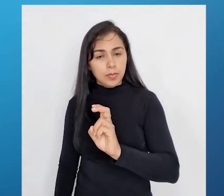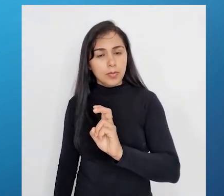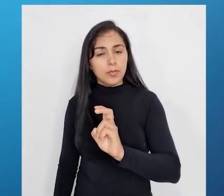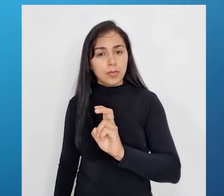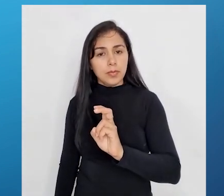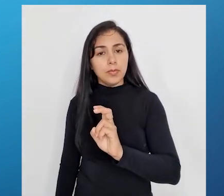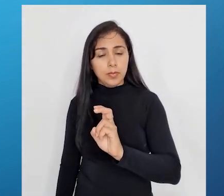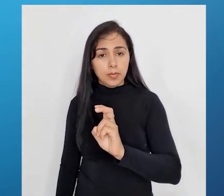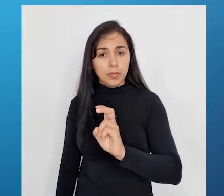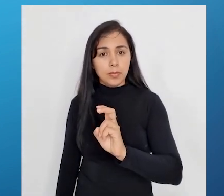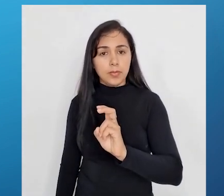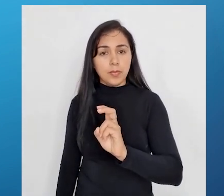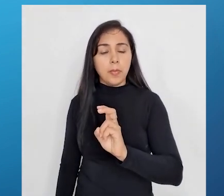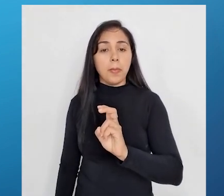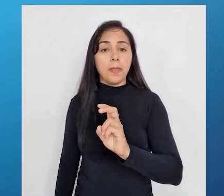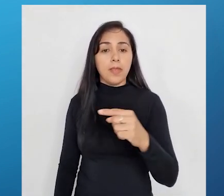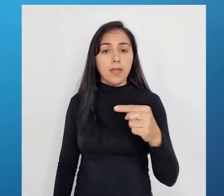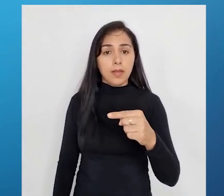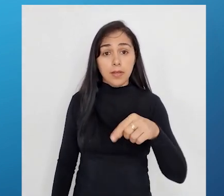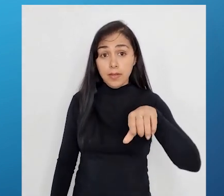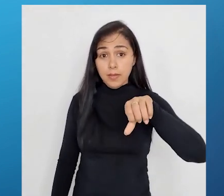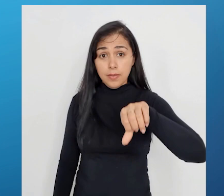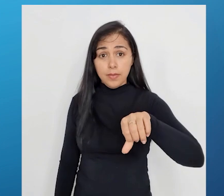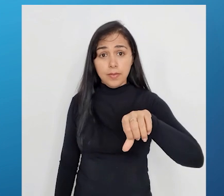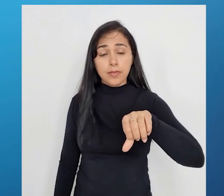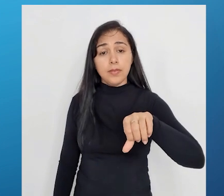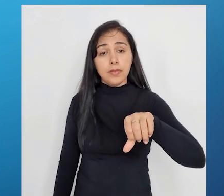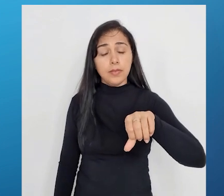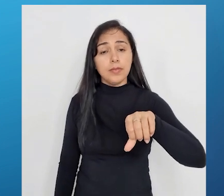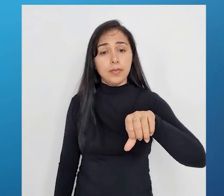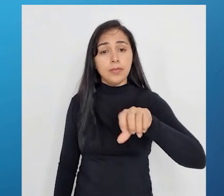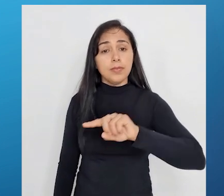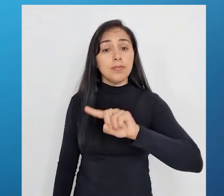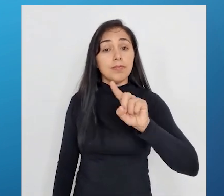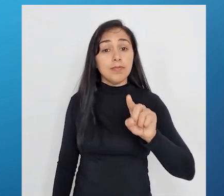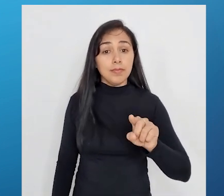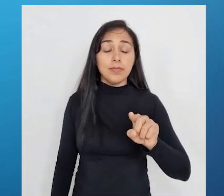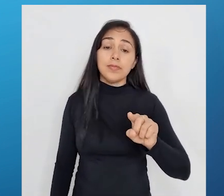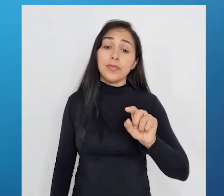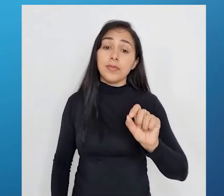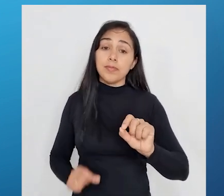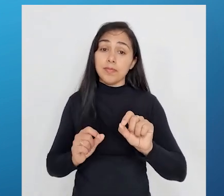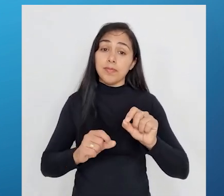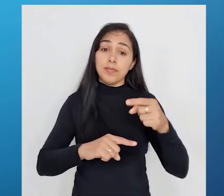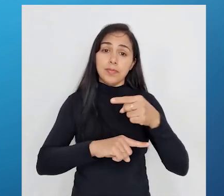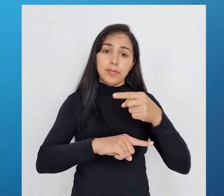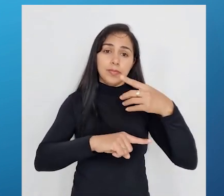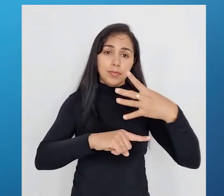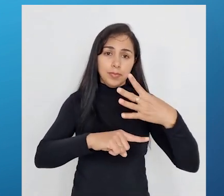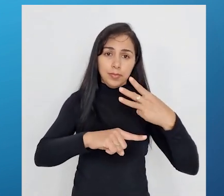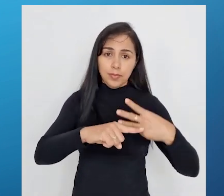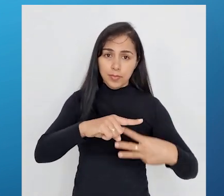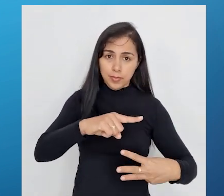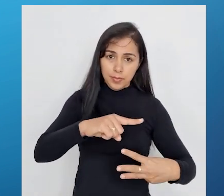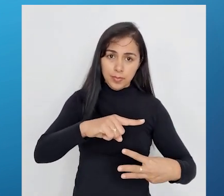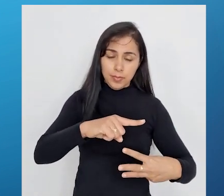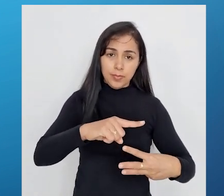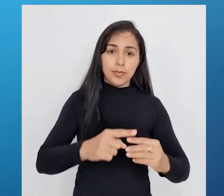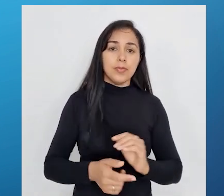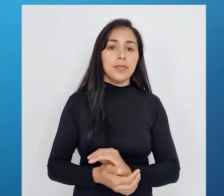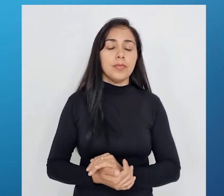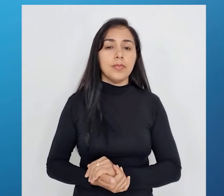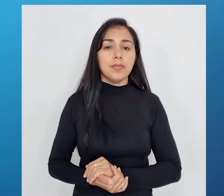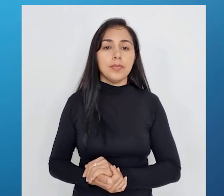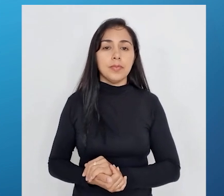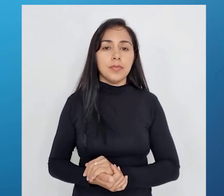digamos assim, 5 menos 9, então, menos 4 sobre 3. E nesse outro lado, vamos efetuar